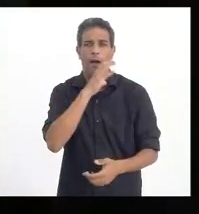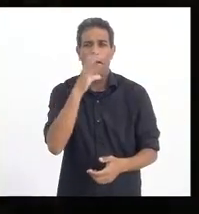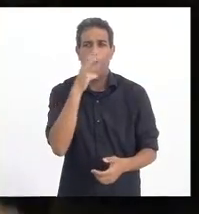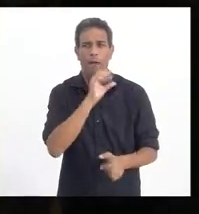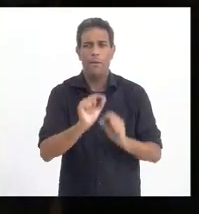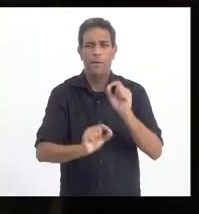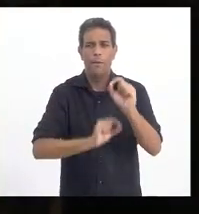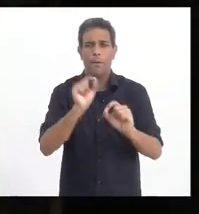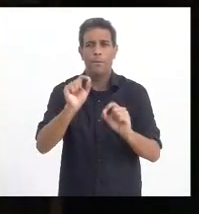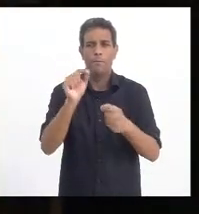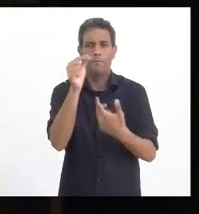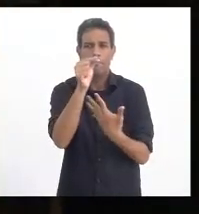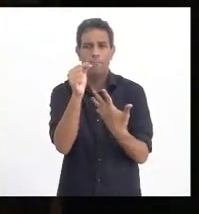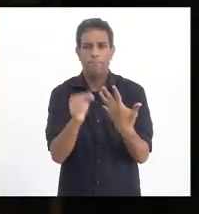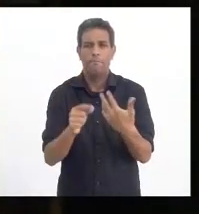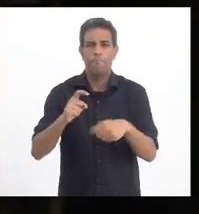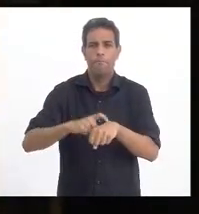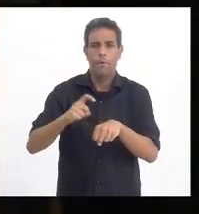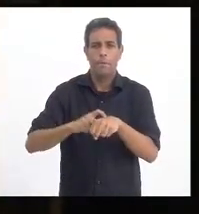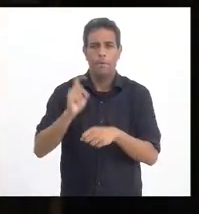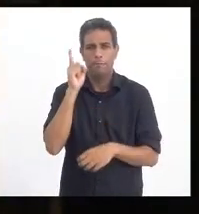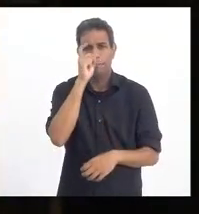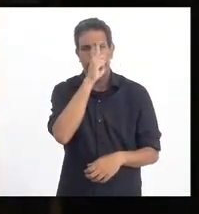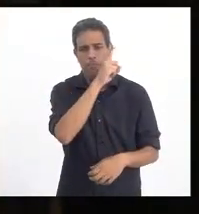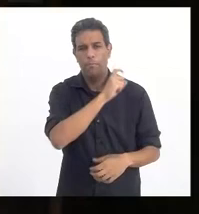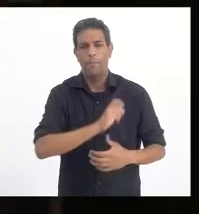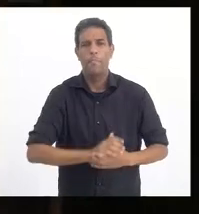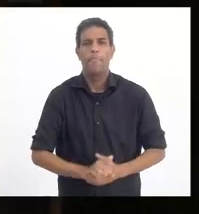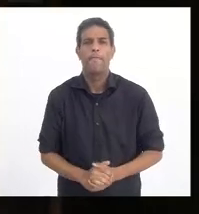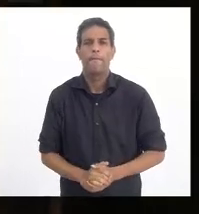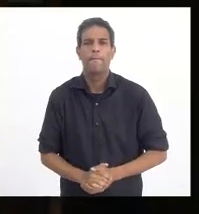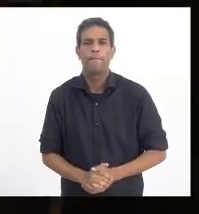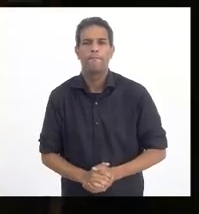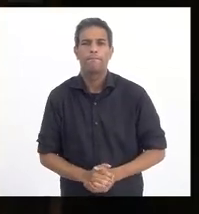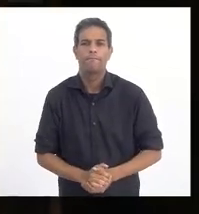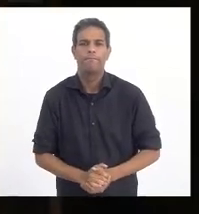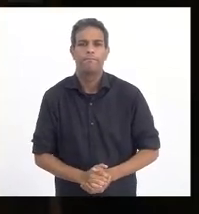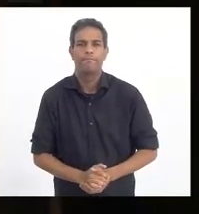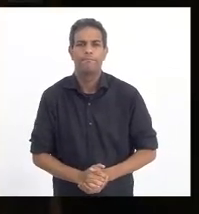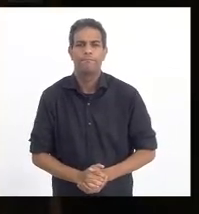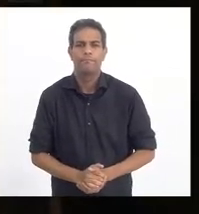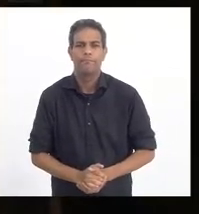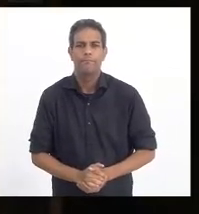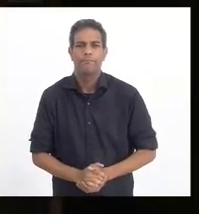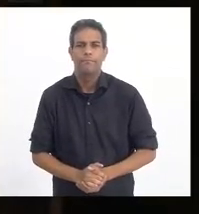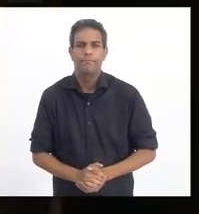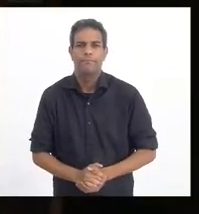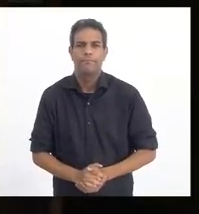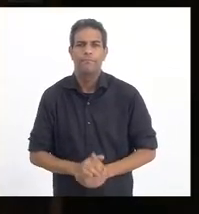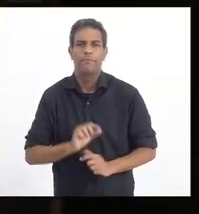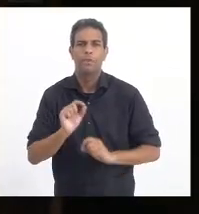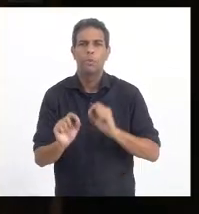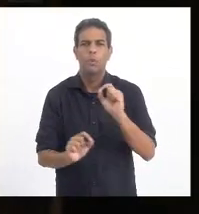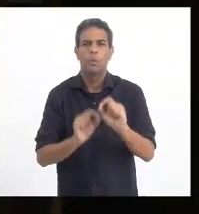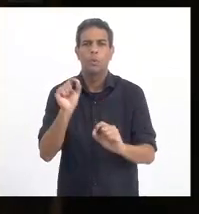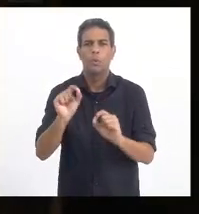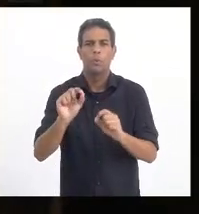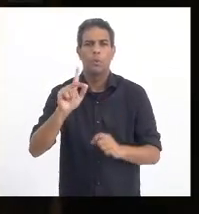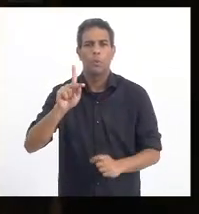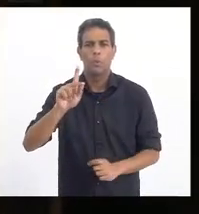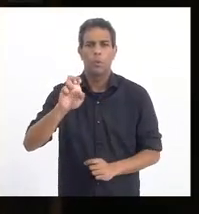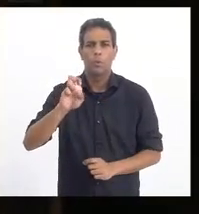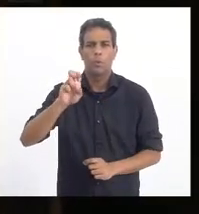a quem já está passando no momento de dificuldade E aqui as pensões militares